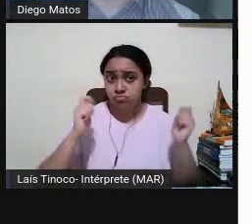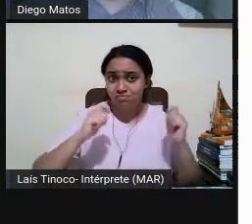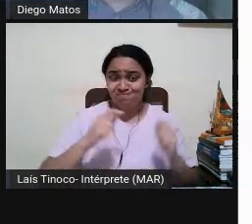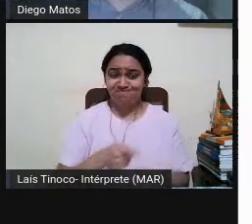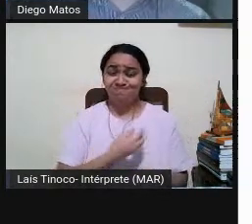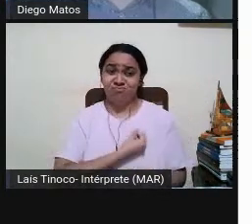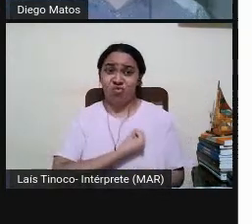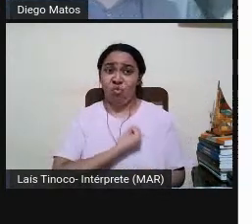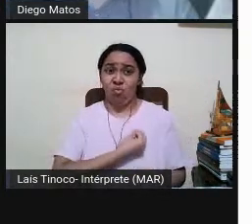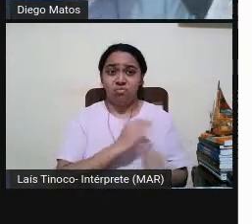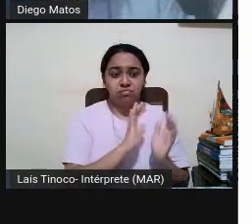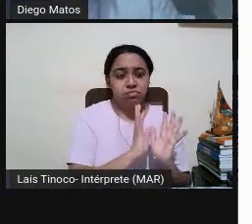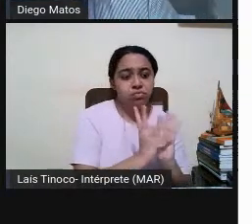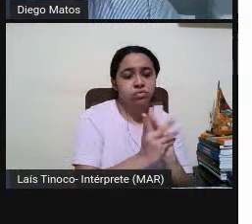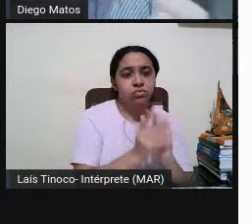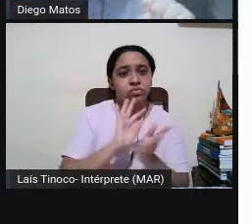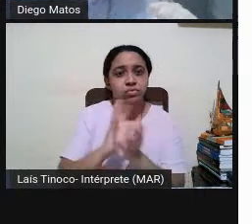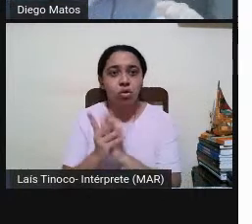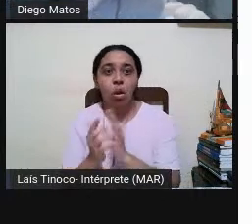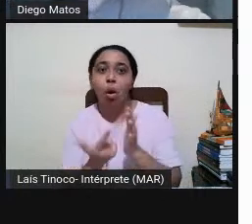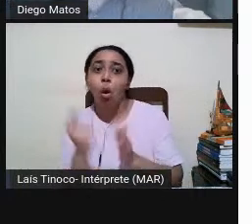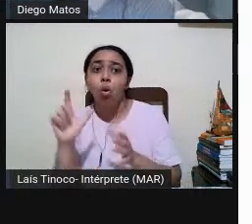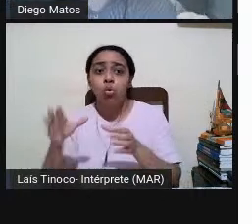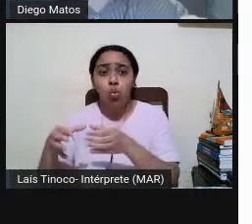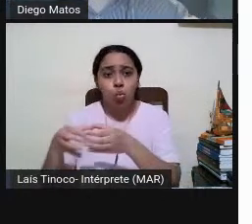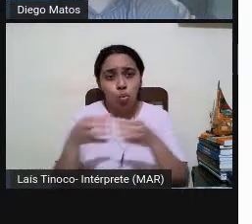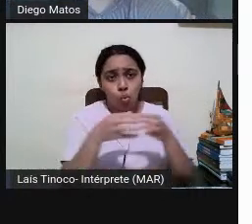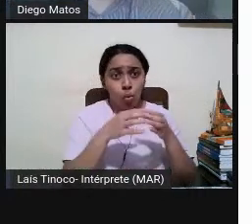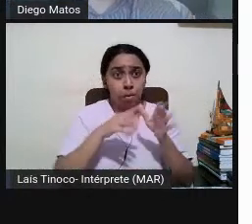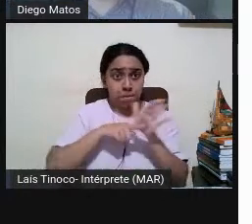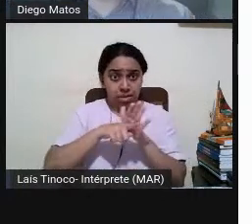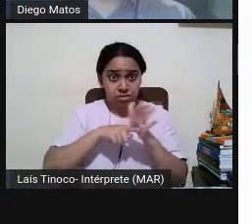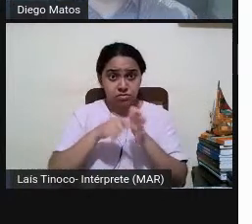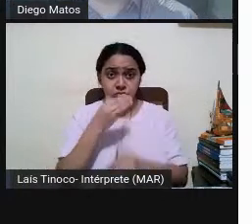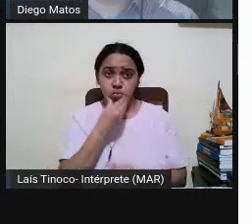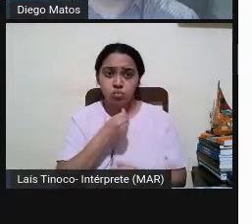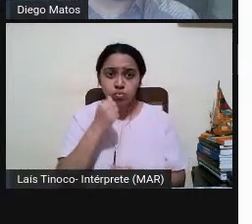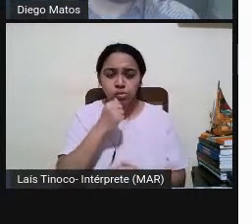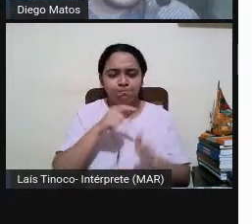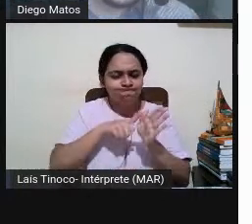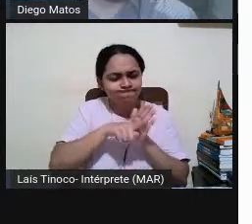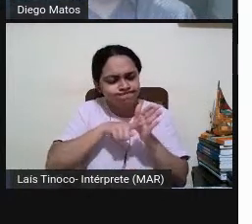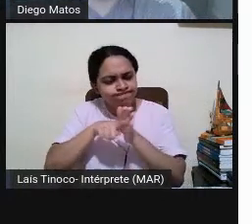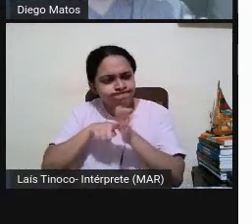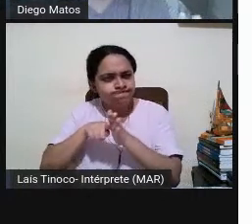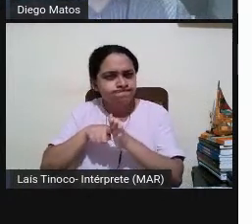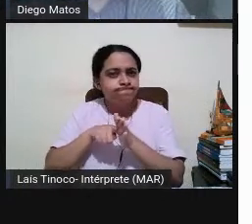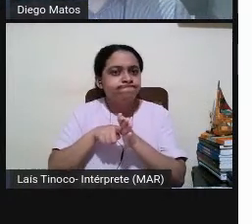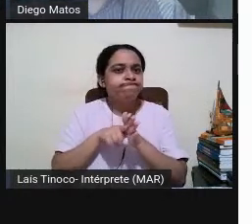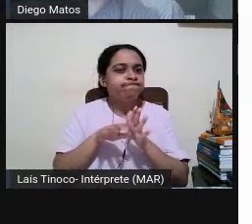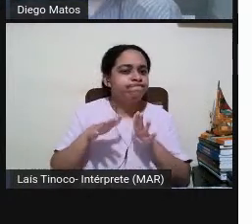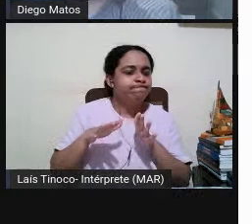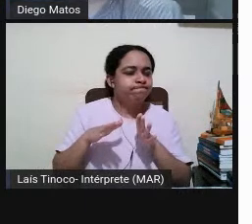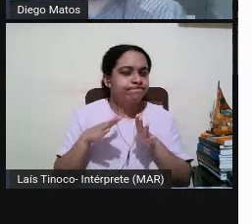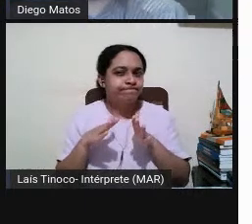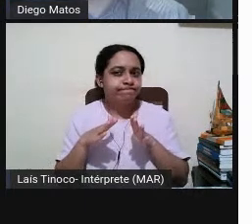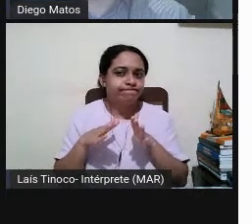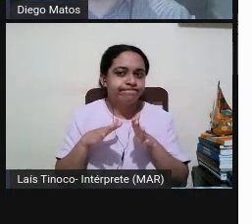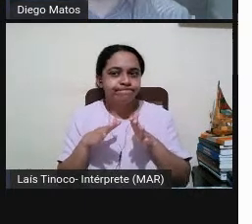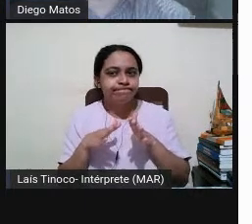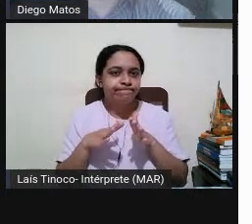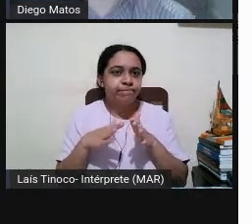mas parece que tem também alguns outros grupos de pesquisadores que eles tão tão